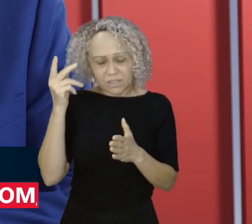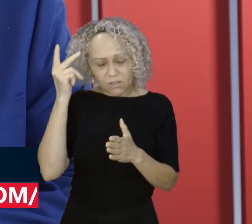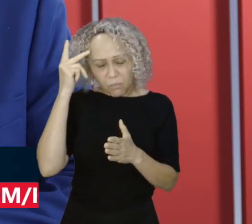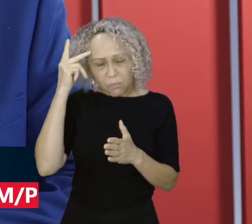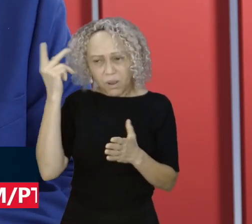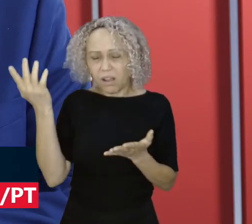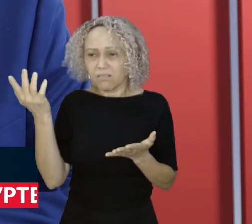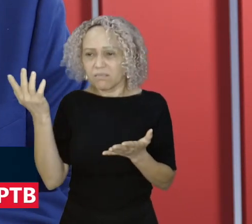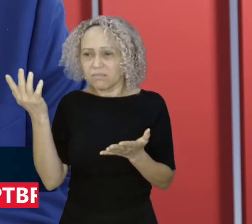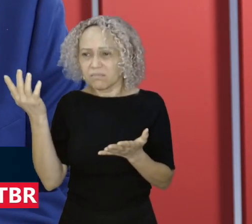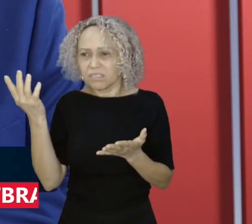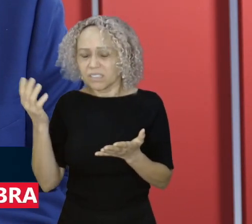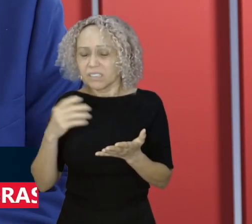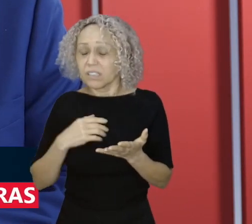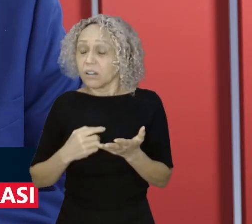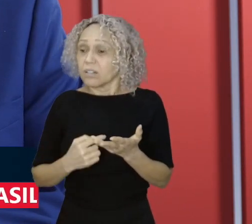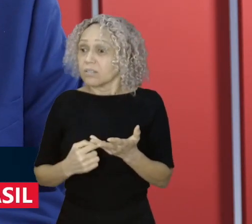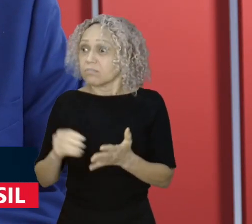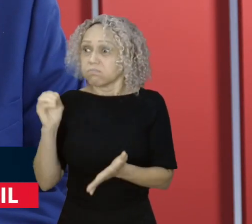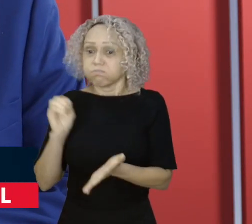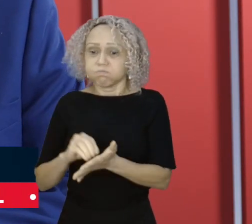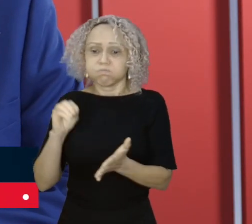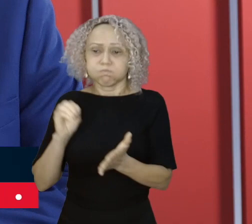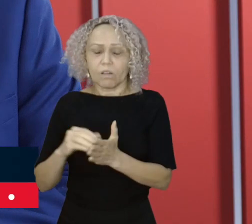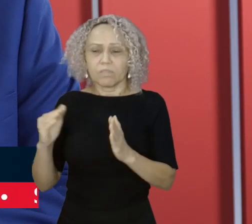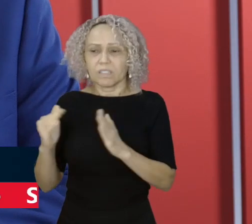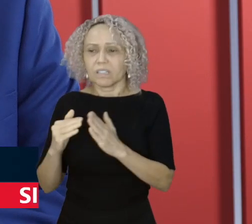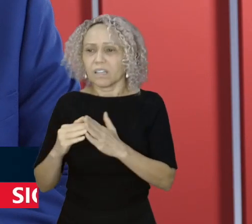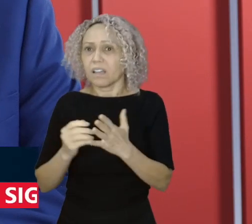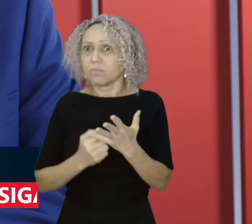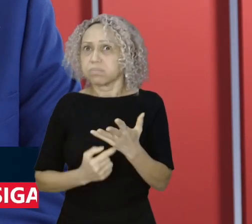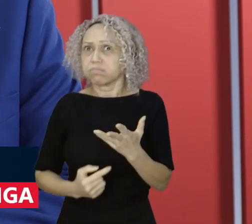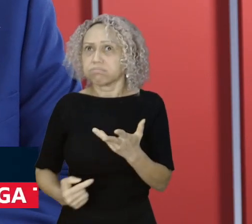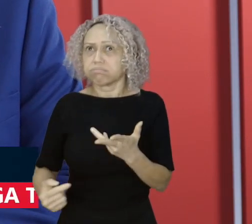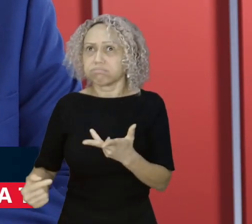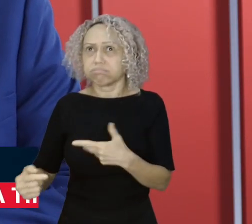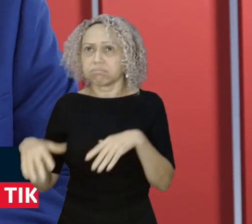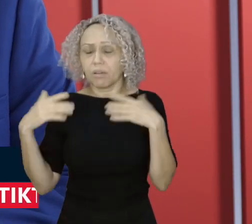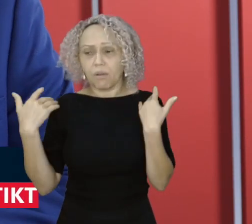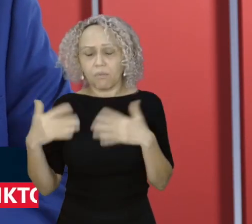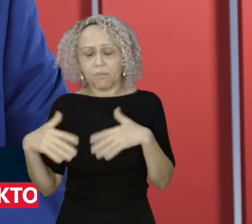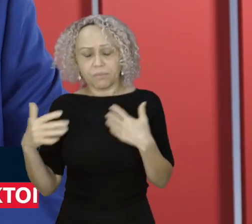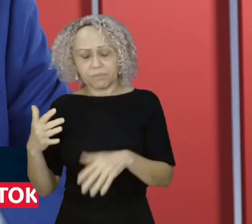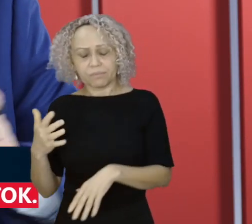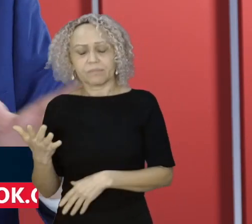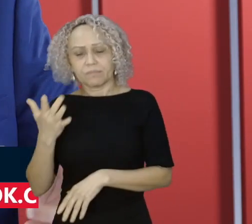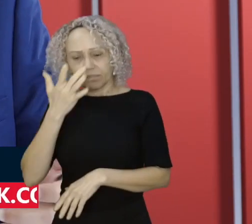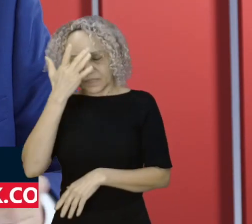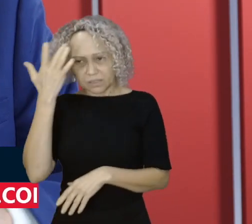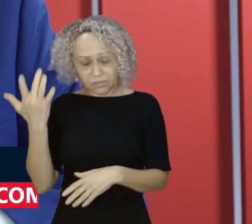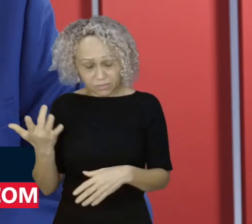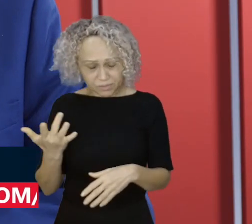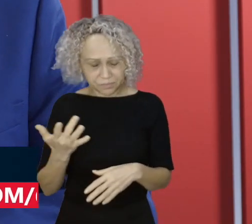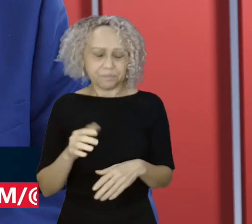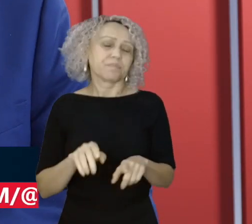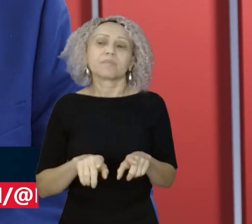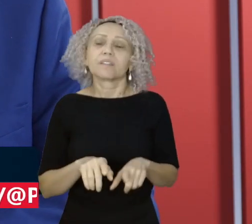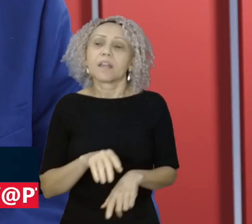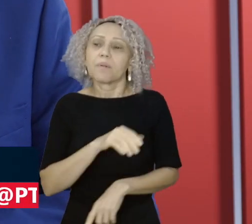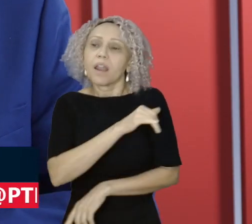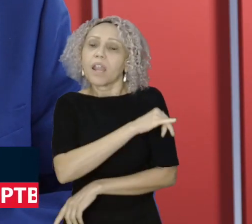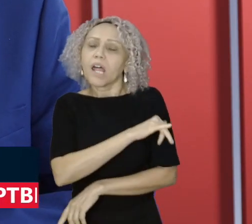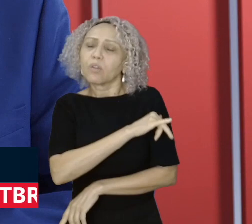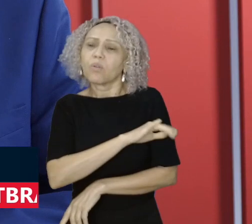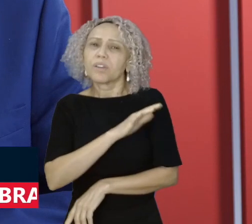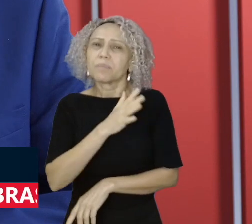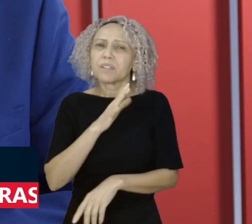faltam para o Rio de Janeiro, para a cidade do Rio de Janeiro, chegando a quase 500 mil moradias no estado, mas só